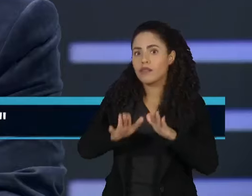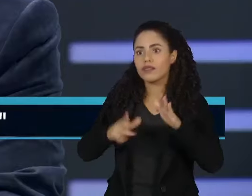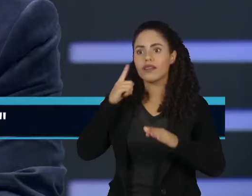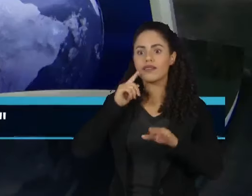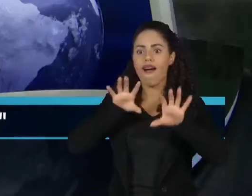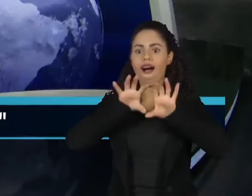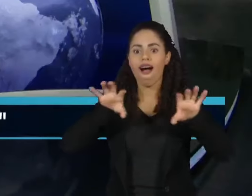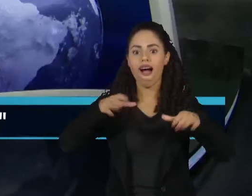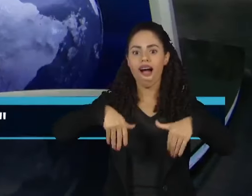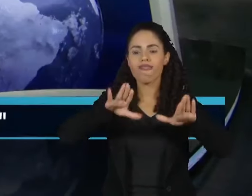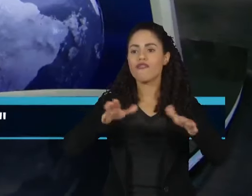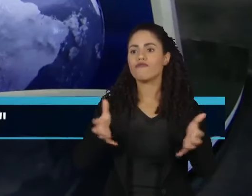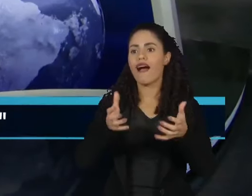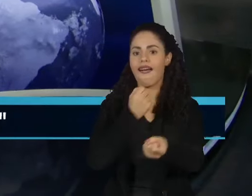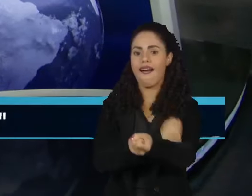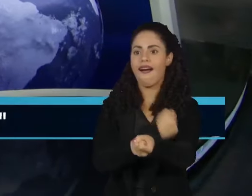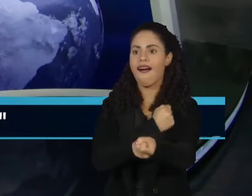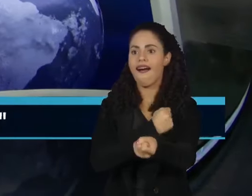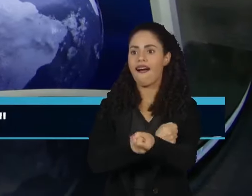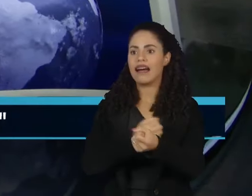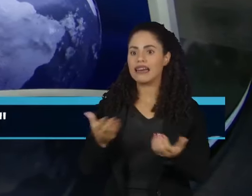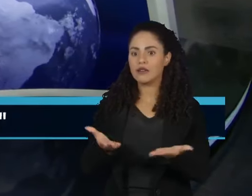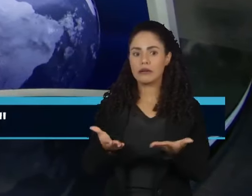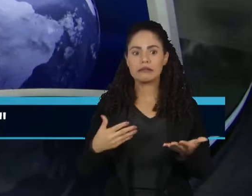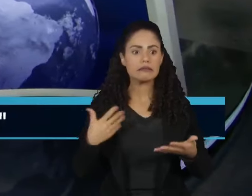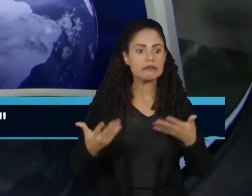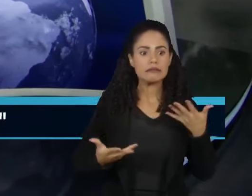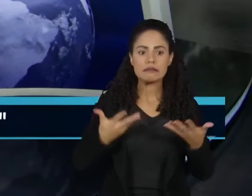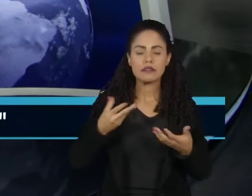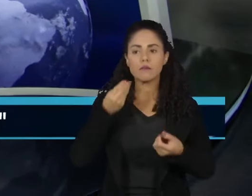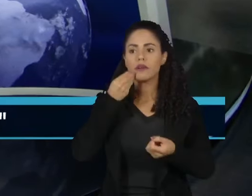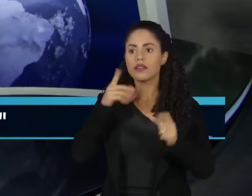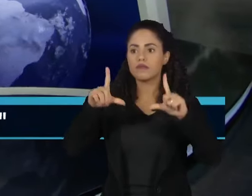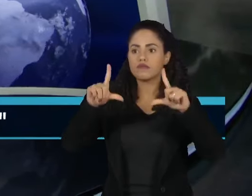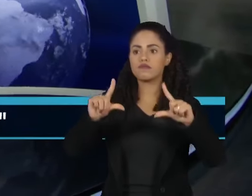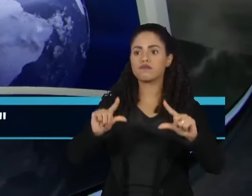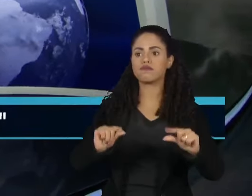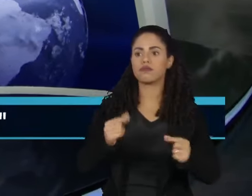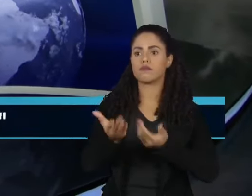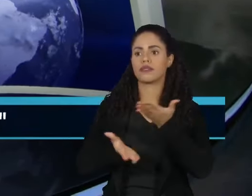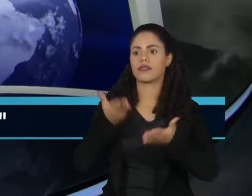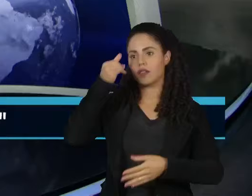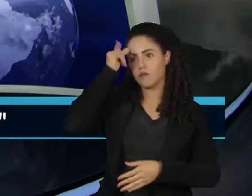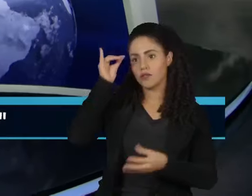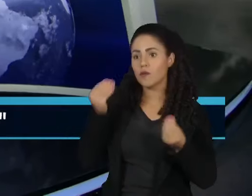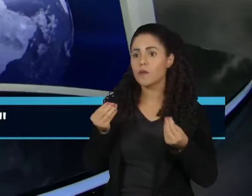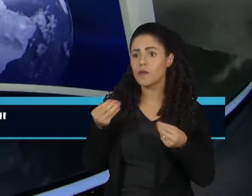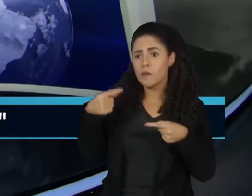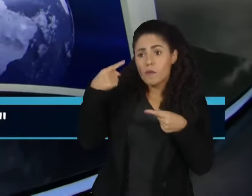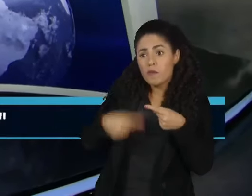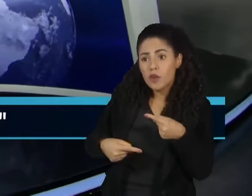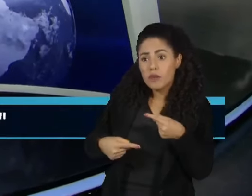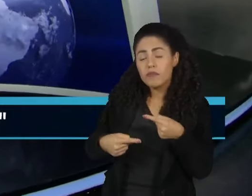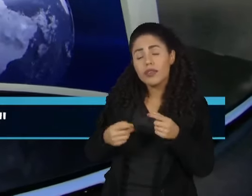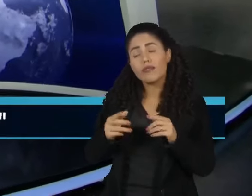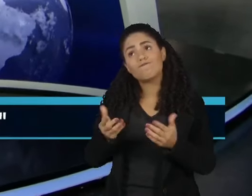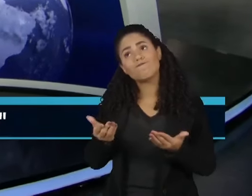mundo e agora você tem que achar uma forma de não mais viciar, tratar o vício. Proibir